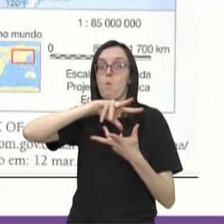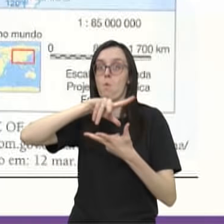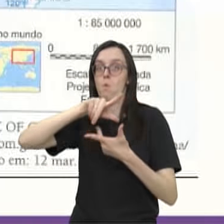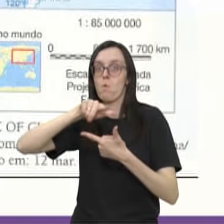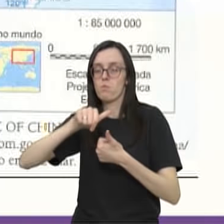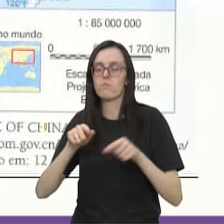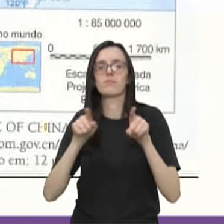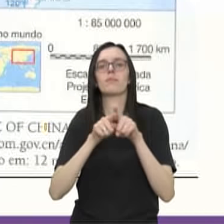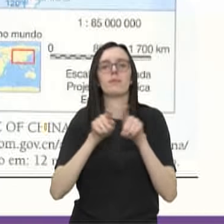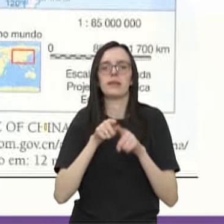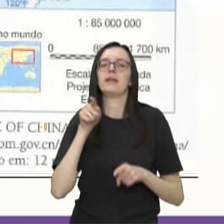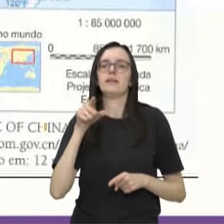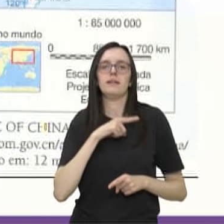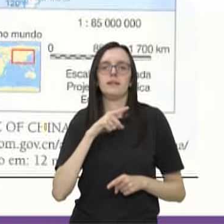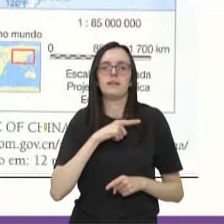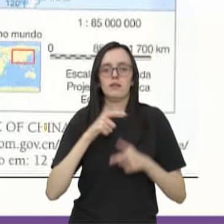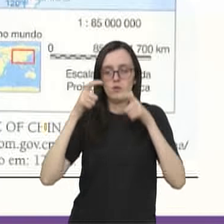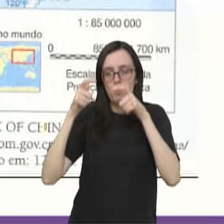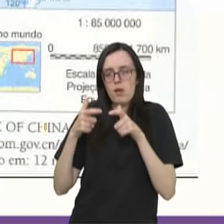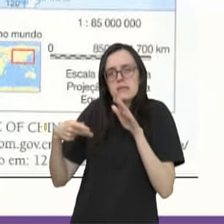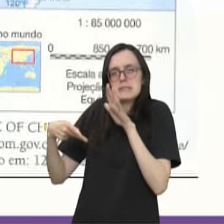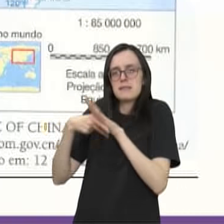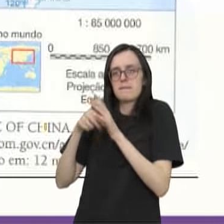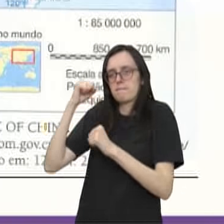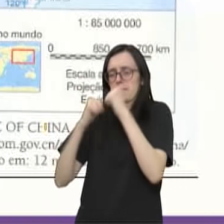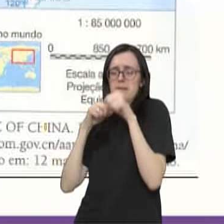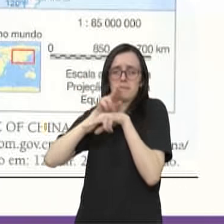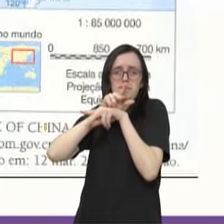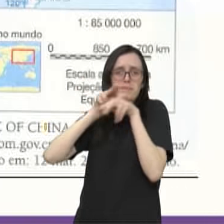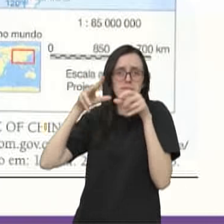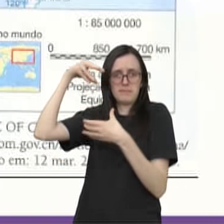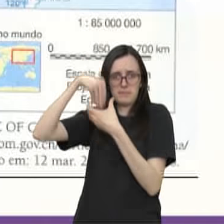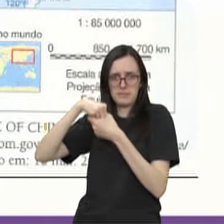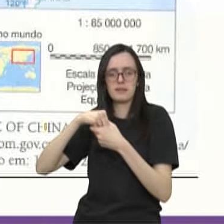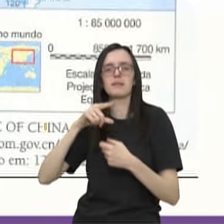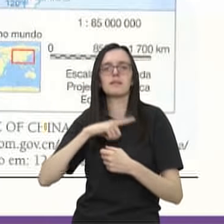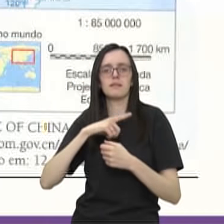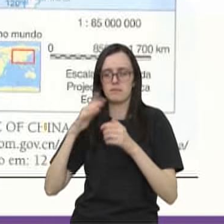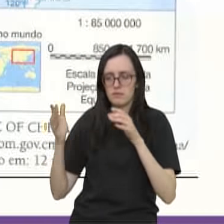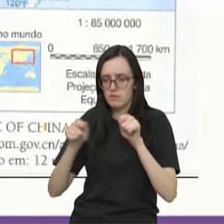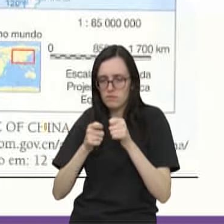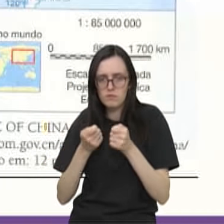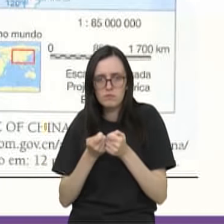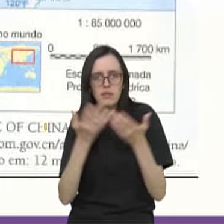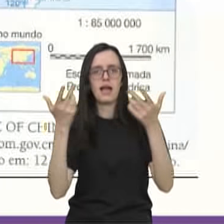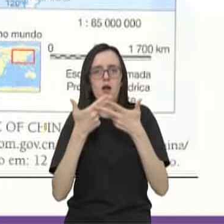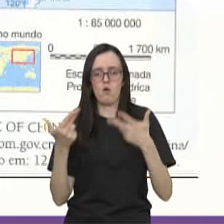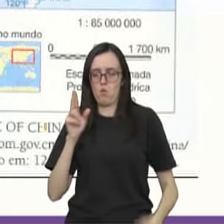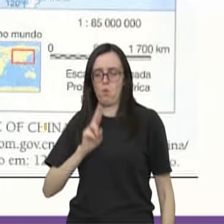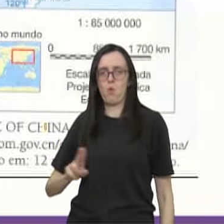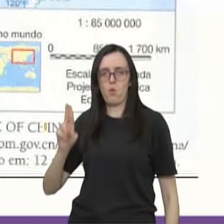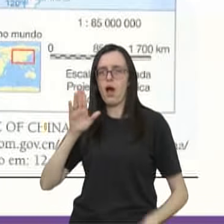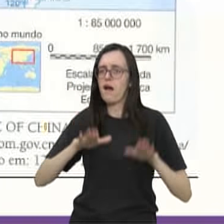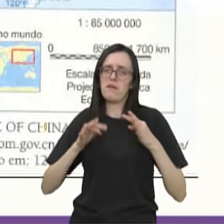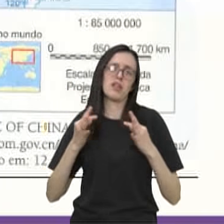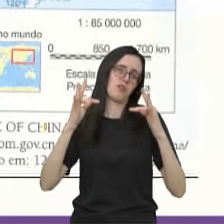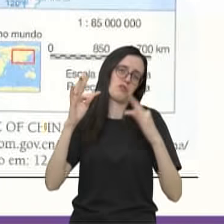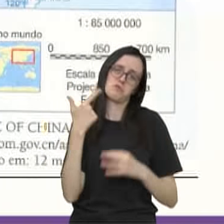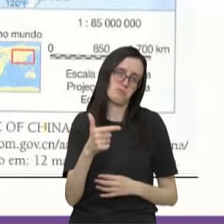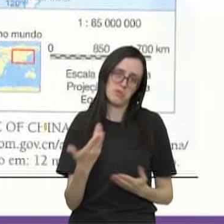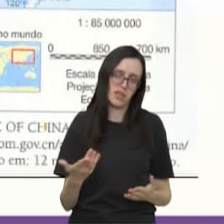e além disso apresenta um parque industrial muito diversificado produzem bens de consumo que não necessitam de